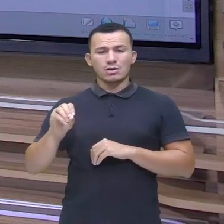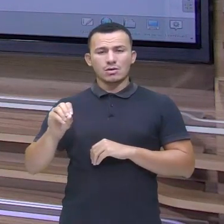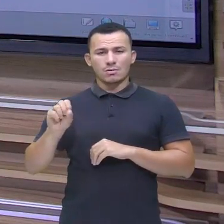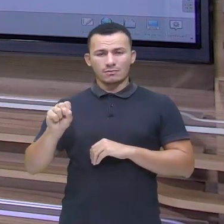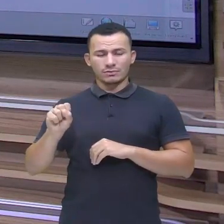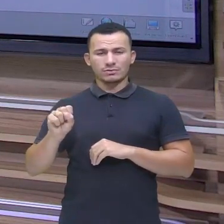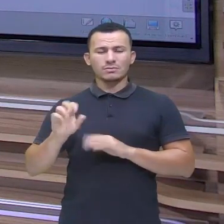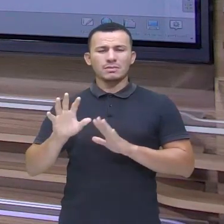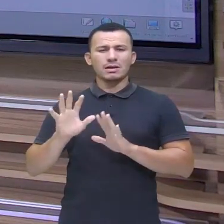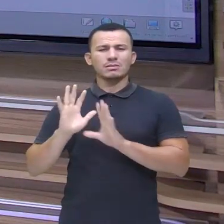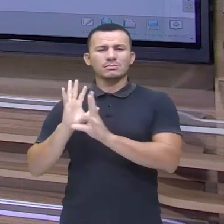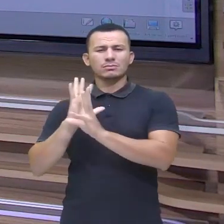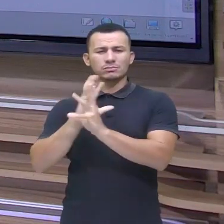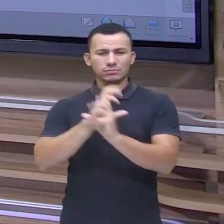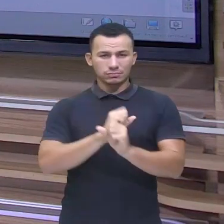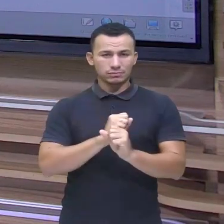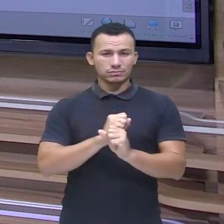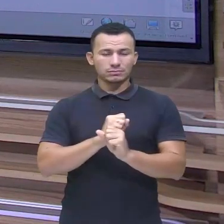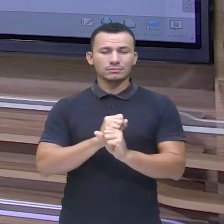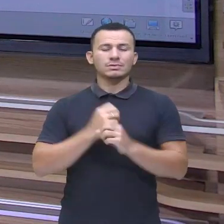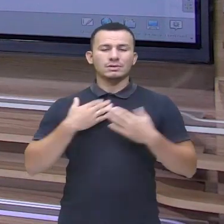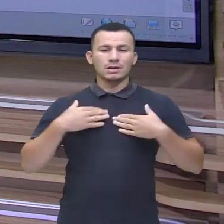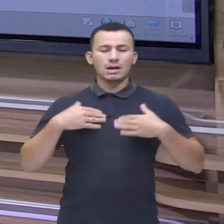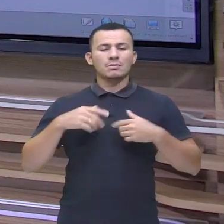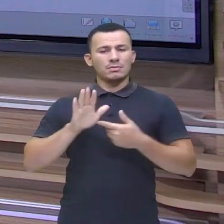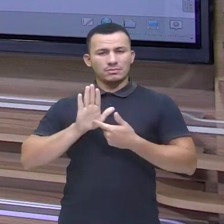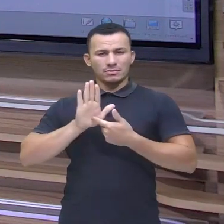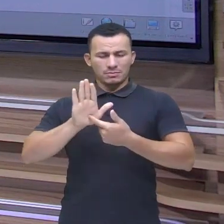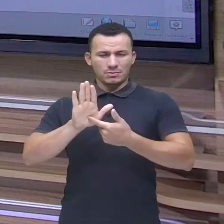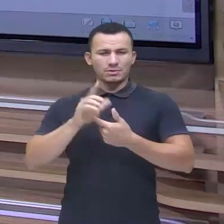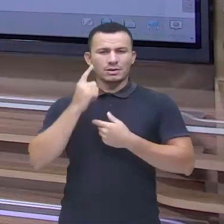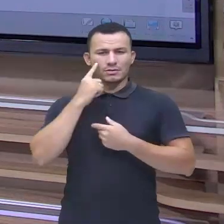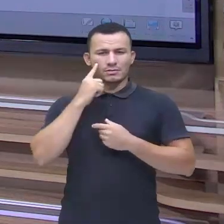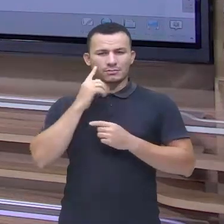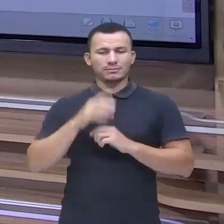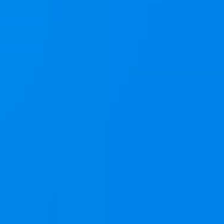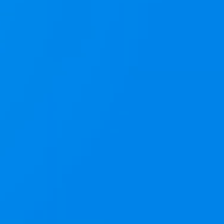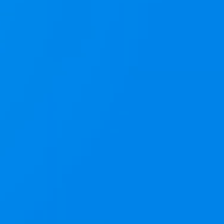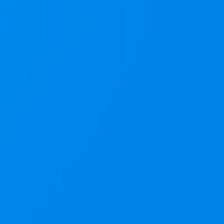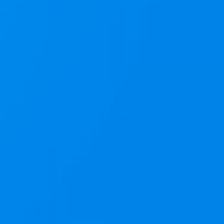conta? Tá bom, primeiro eu vou te mostrar quanto é que dá essa conta, tá certo? De olho na tela.